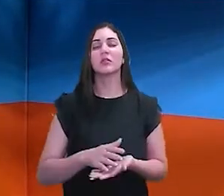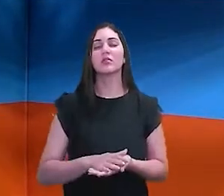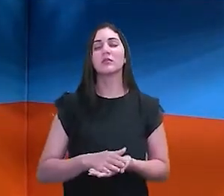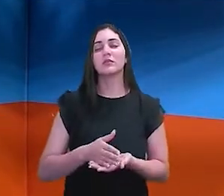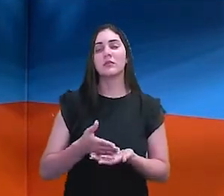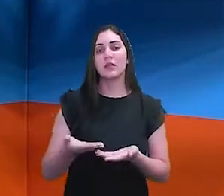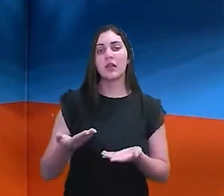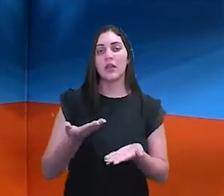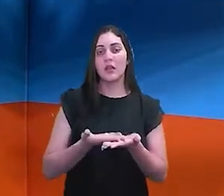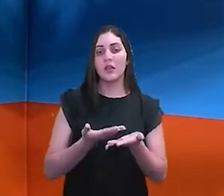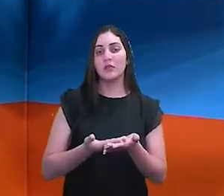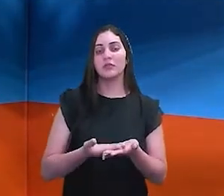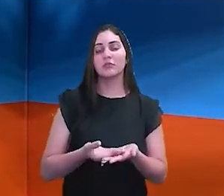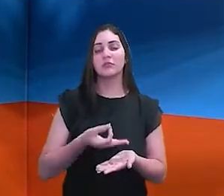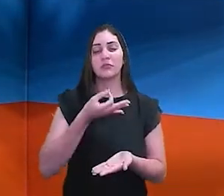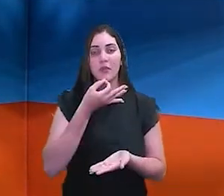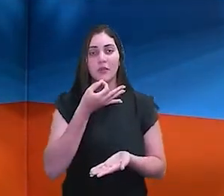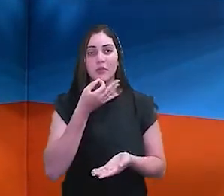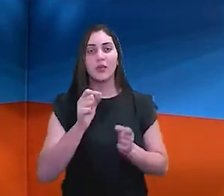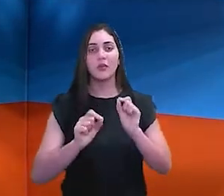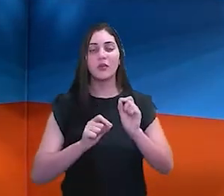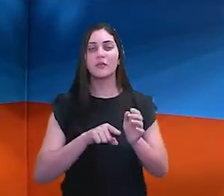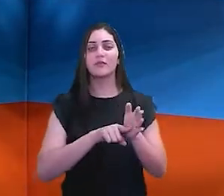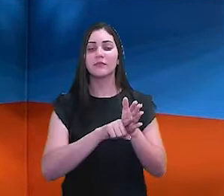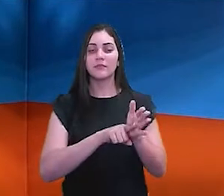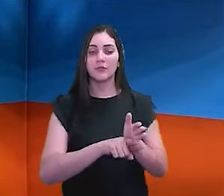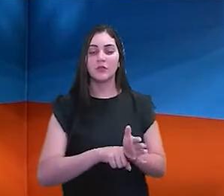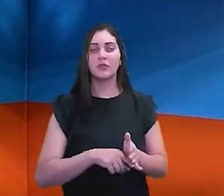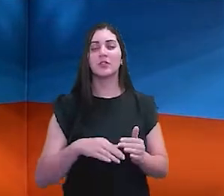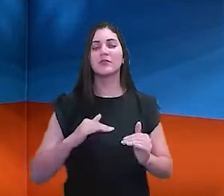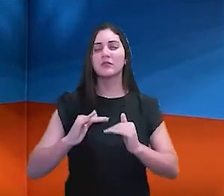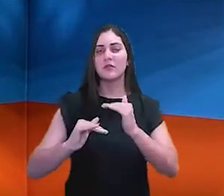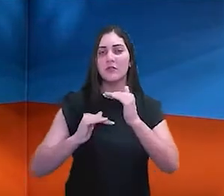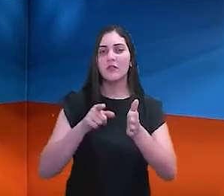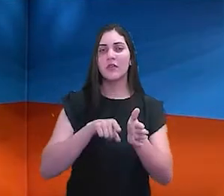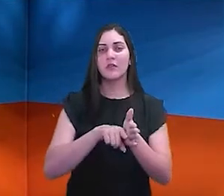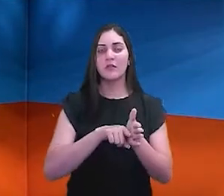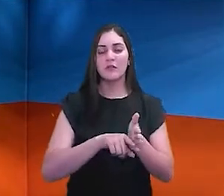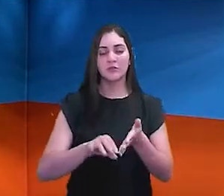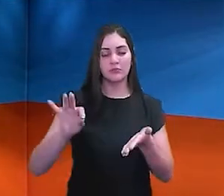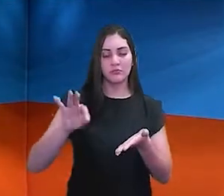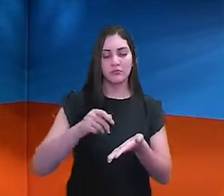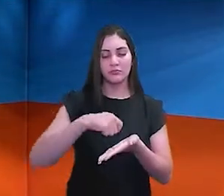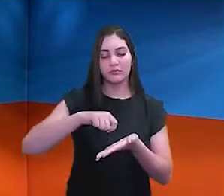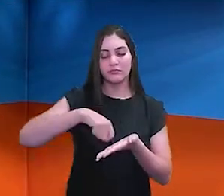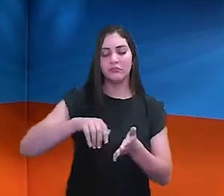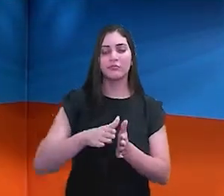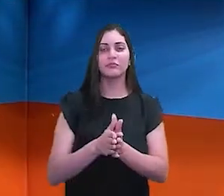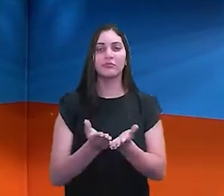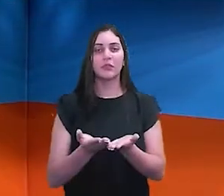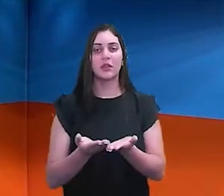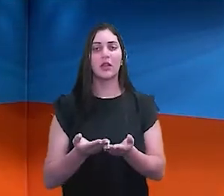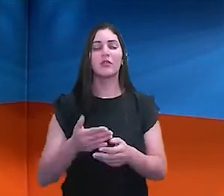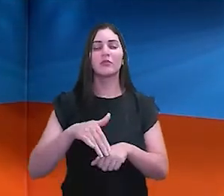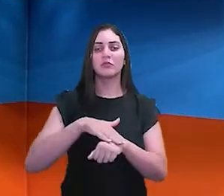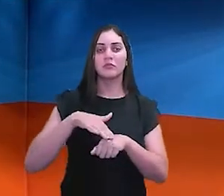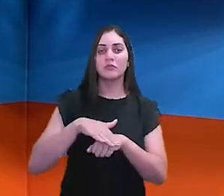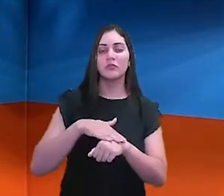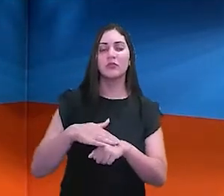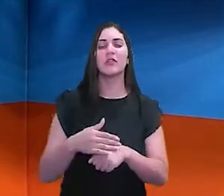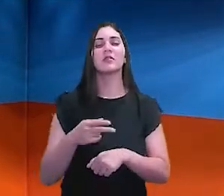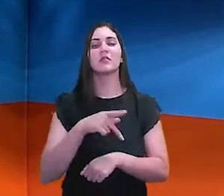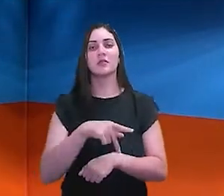pronto, fica a sugestão da pesquisa, né, desenvolver a pesquisa, registre no seu caderno, converse com o seu professor, né,